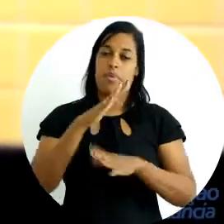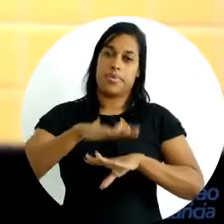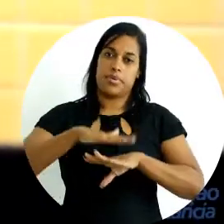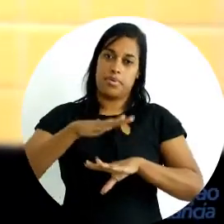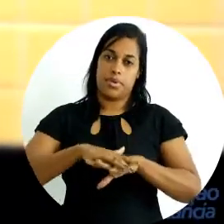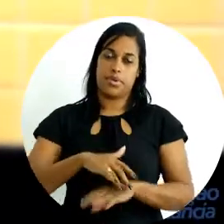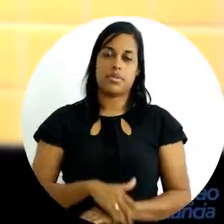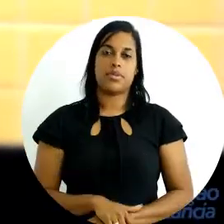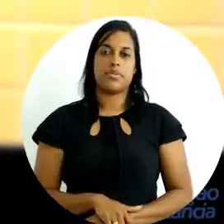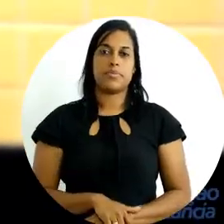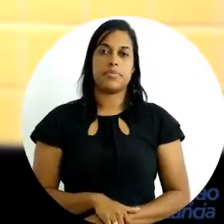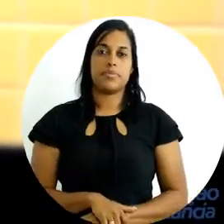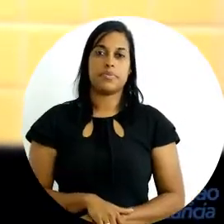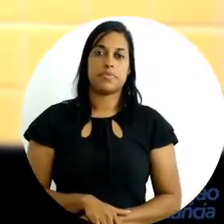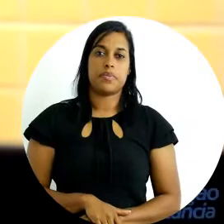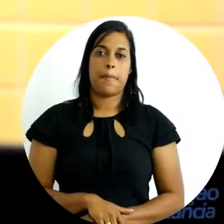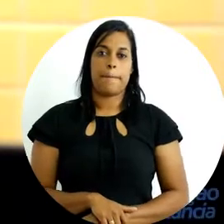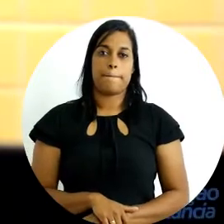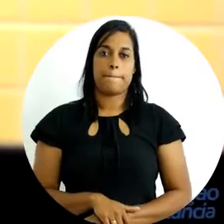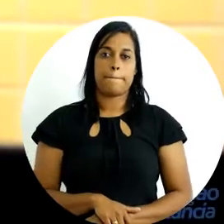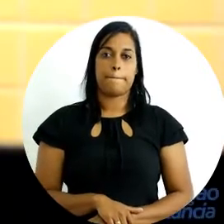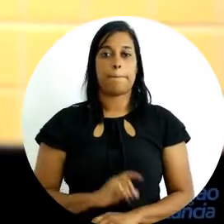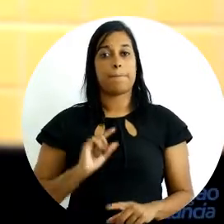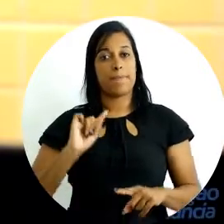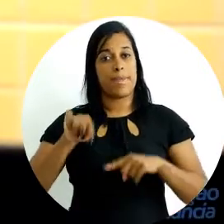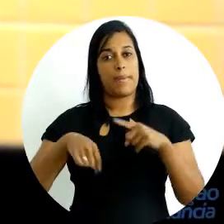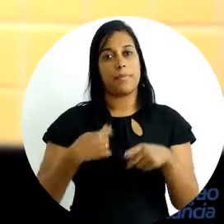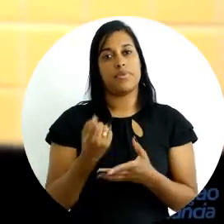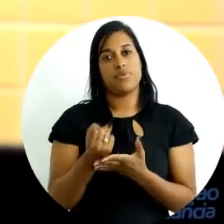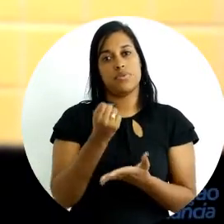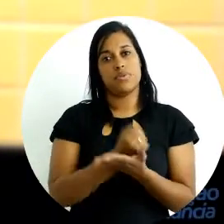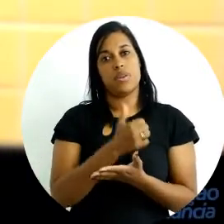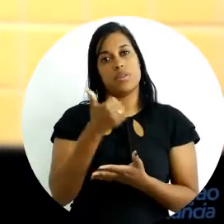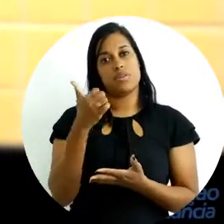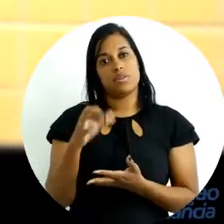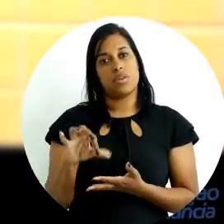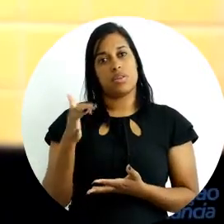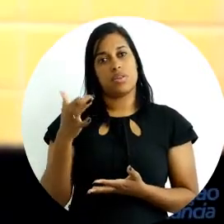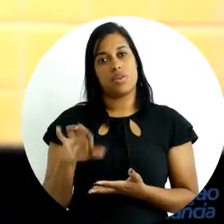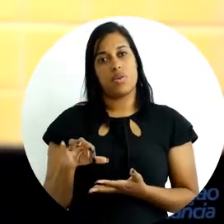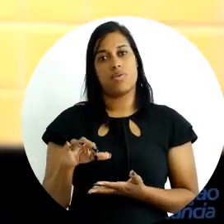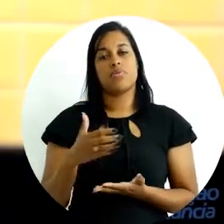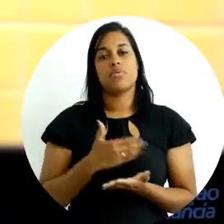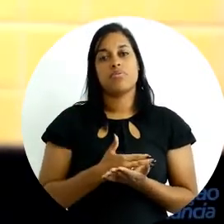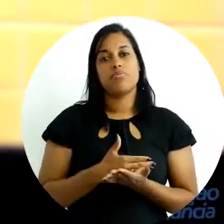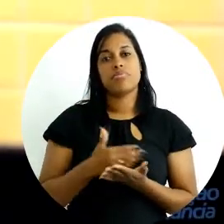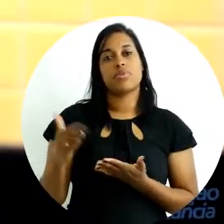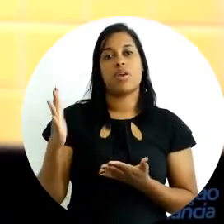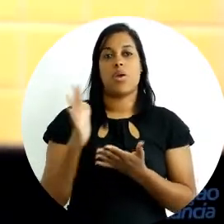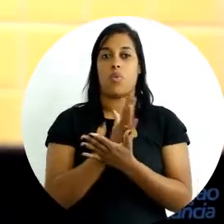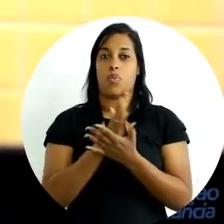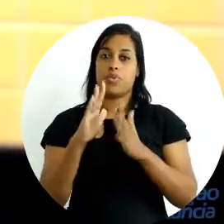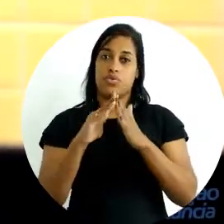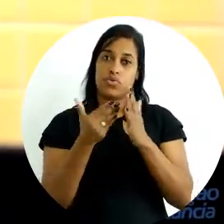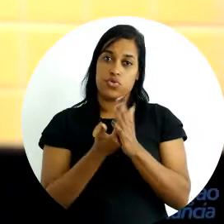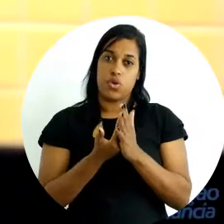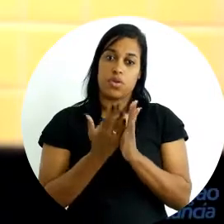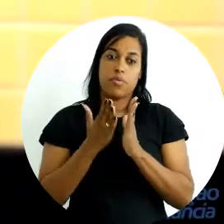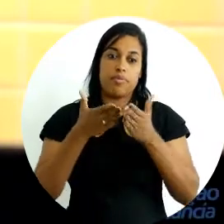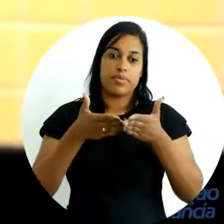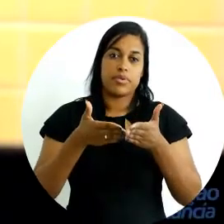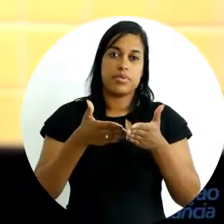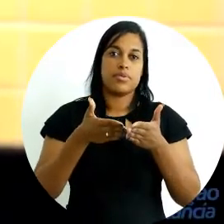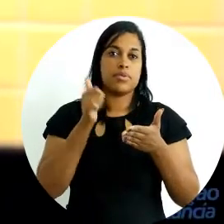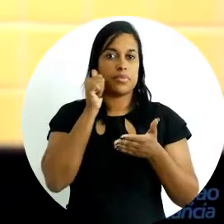algumas operações. Mais tarde, ainda no século XIX, surgem alguns internatos e algumas